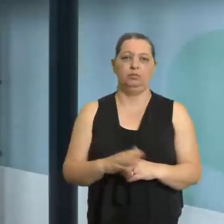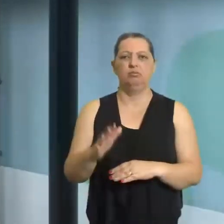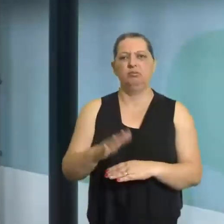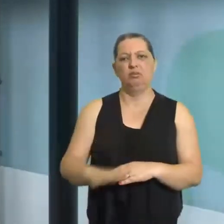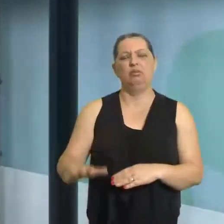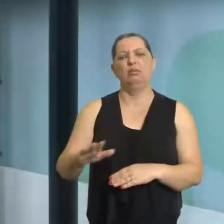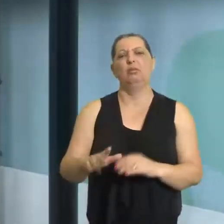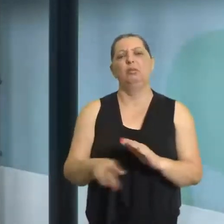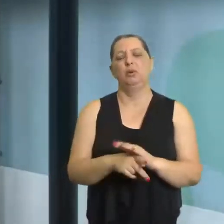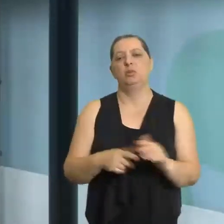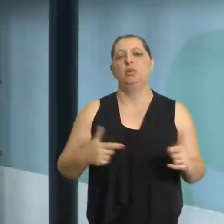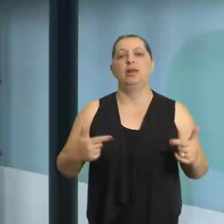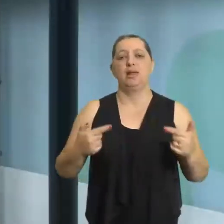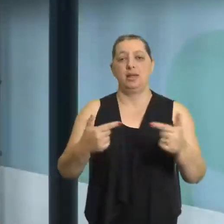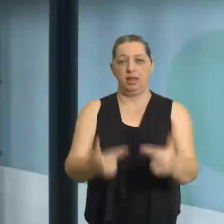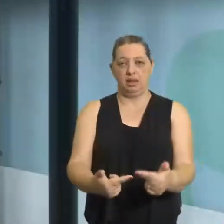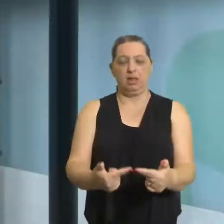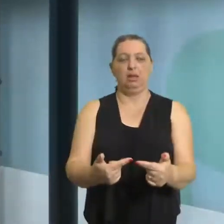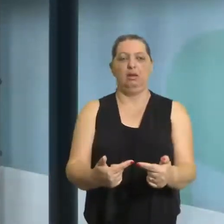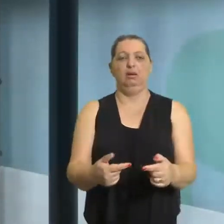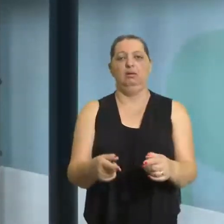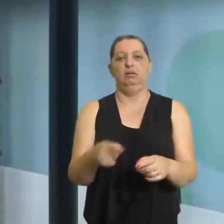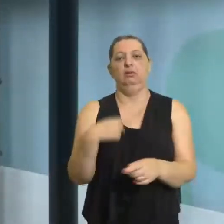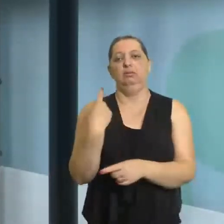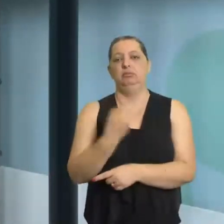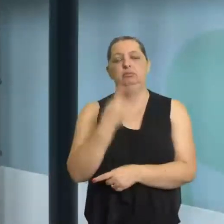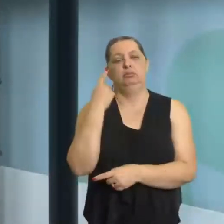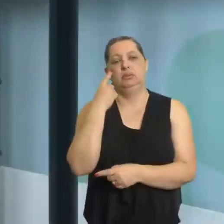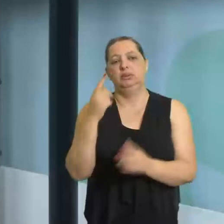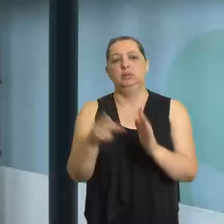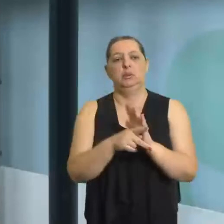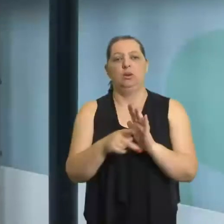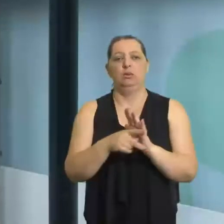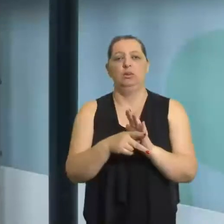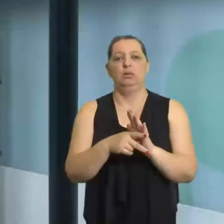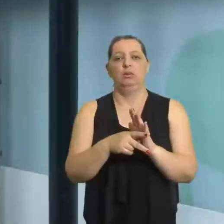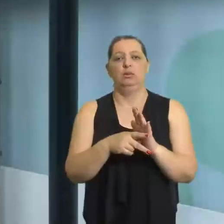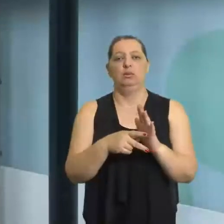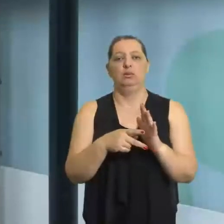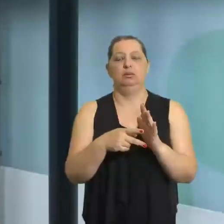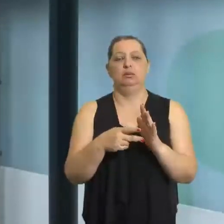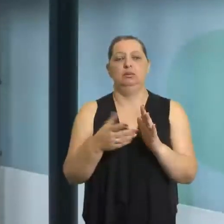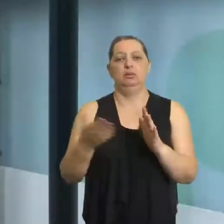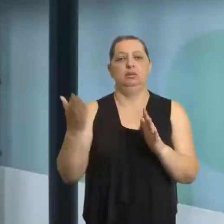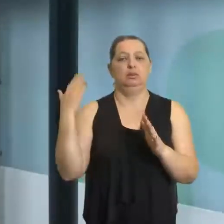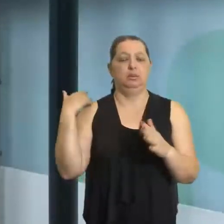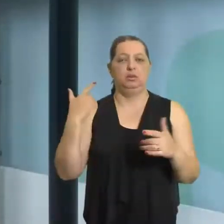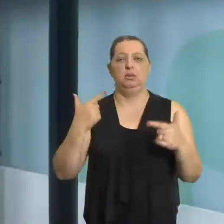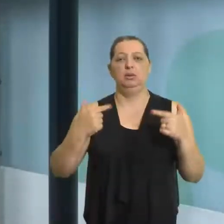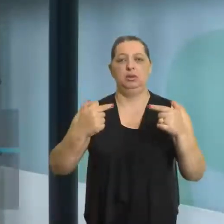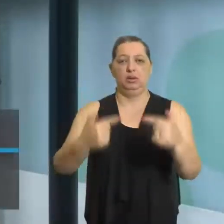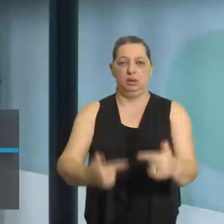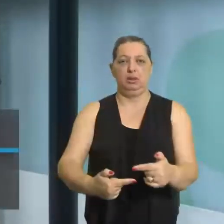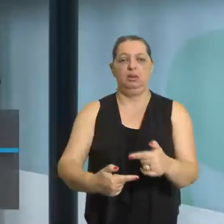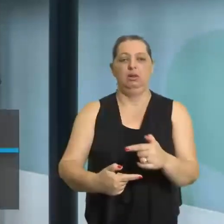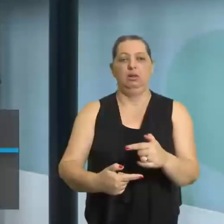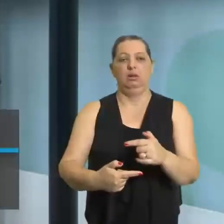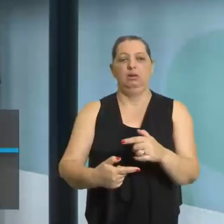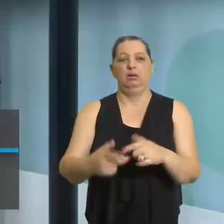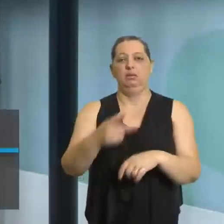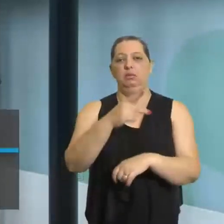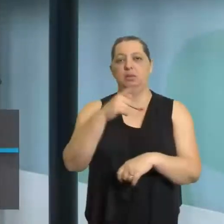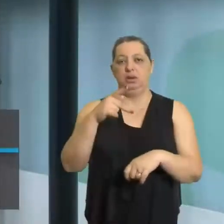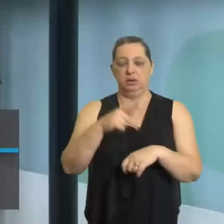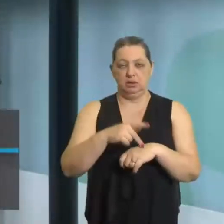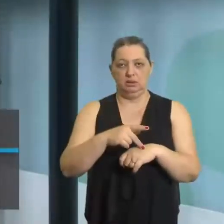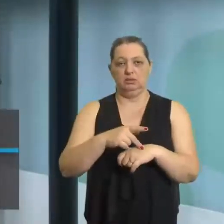guerras né sobre a gente trazer aqui para atualidade sobre a recém guerra do Afeganistão não levou a lugar nenhum né que era